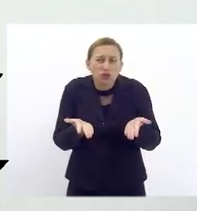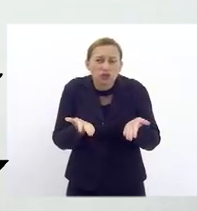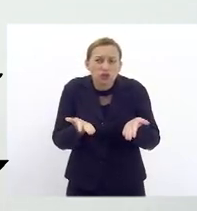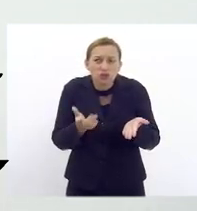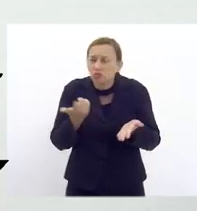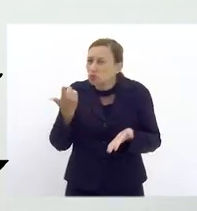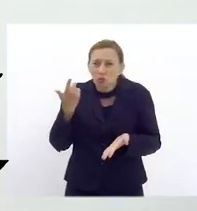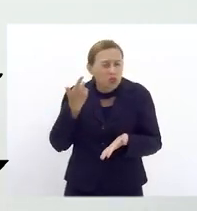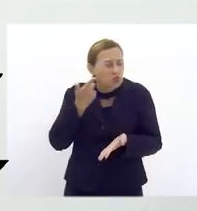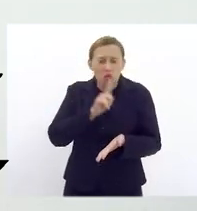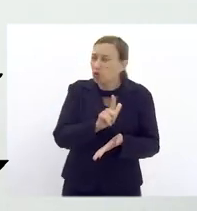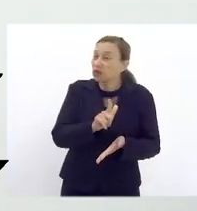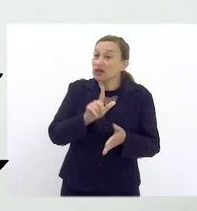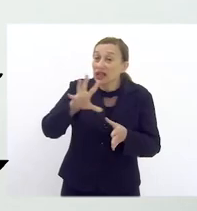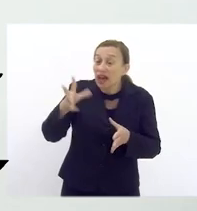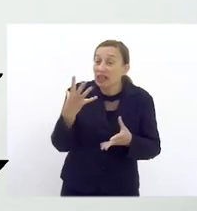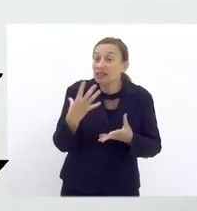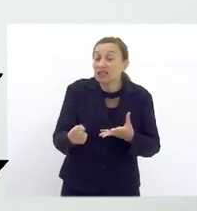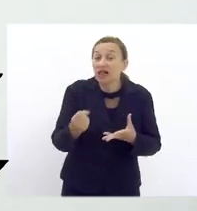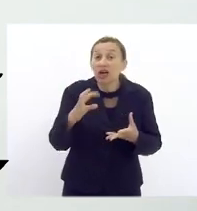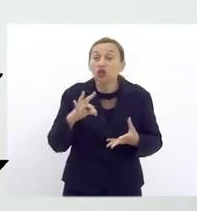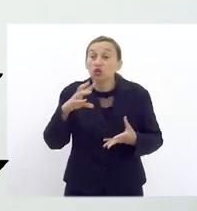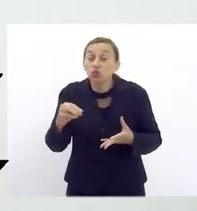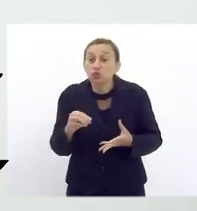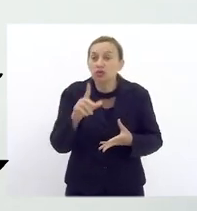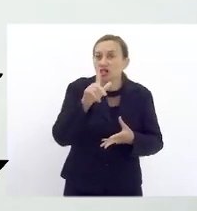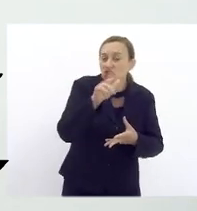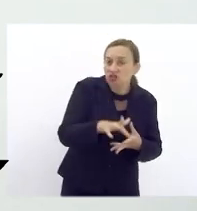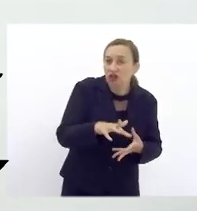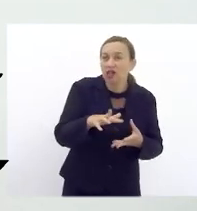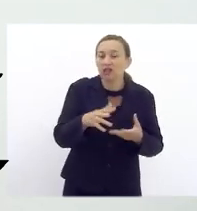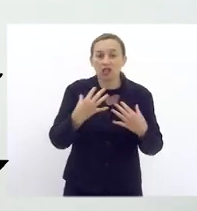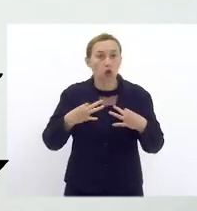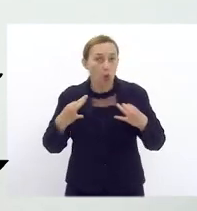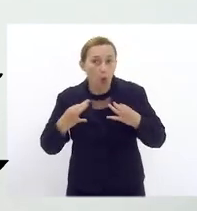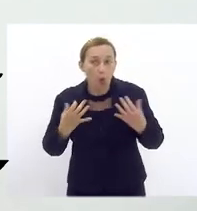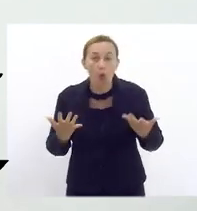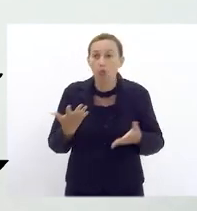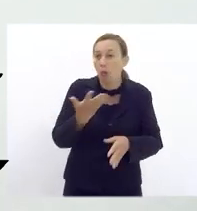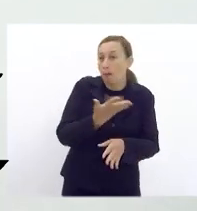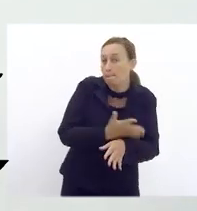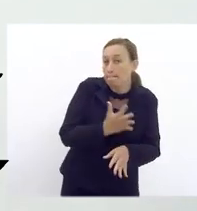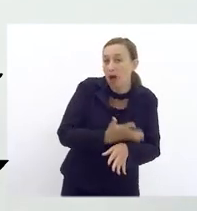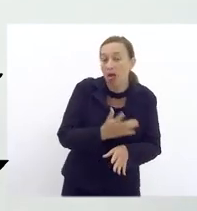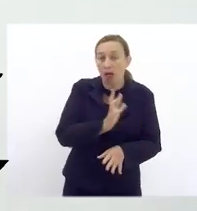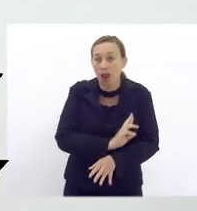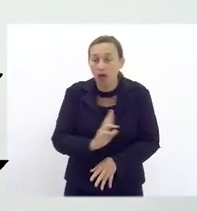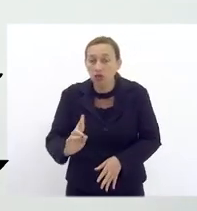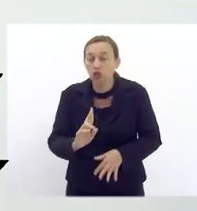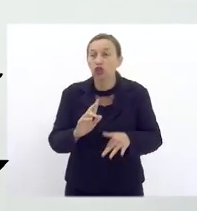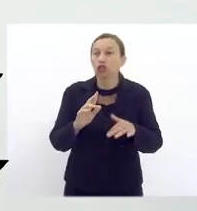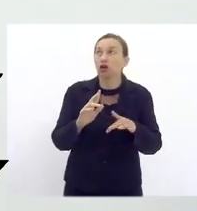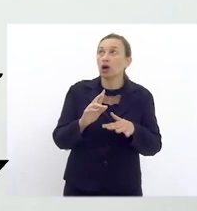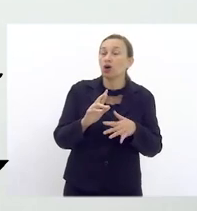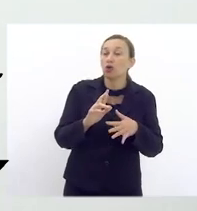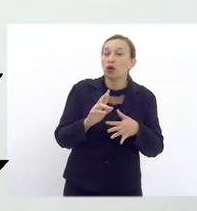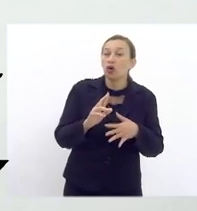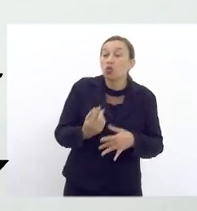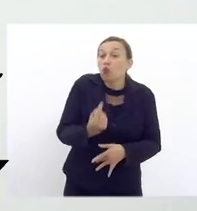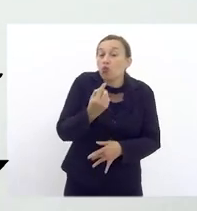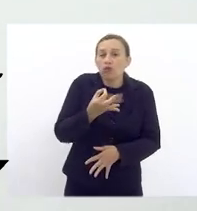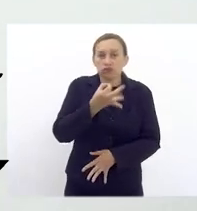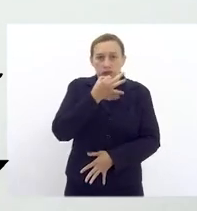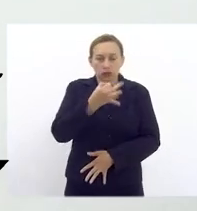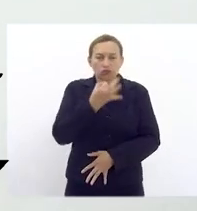consegue aceitar tudo que é diferente né seria investimento seja prática religiosa seja uma